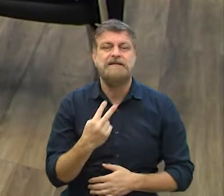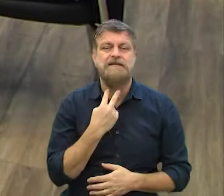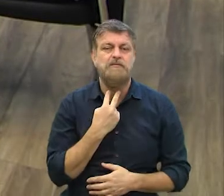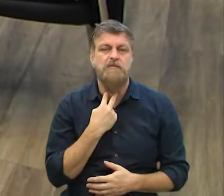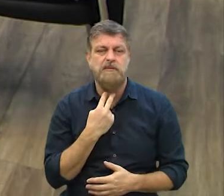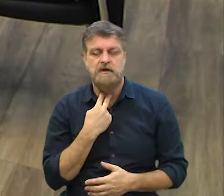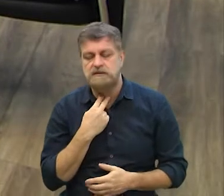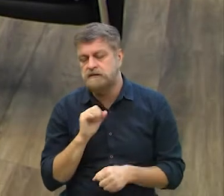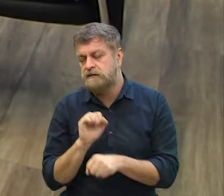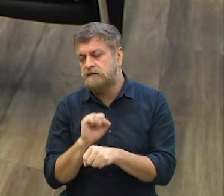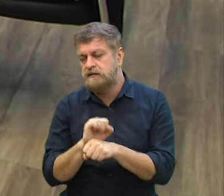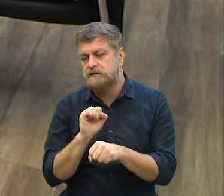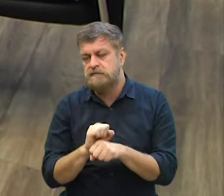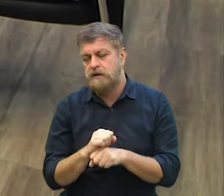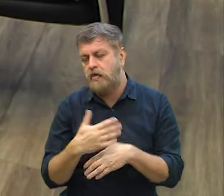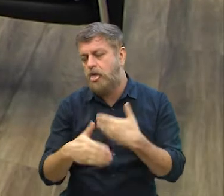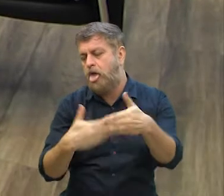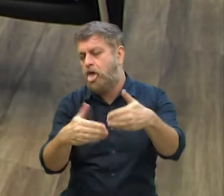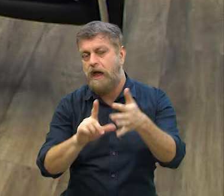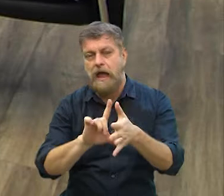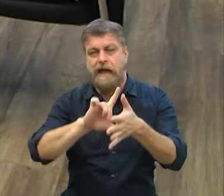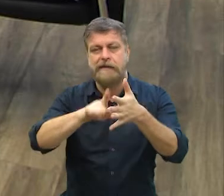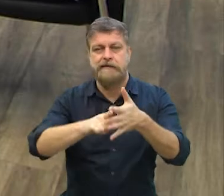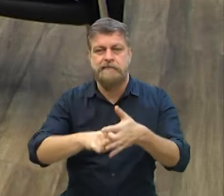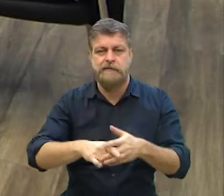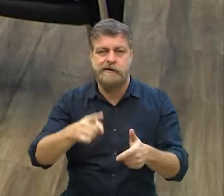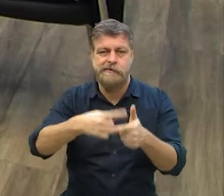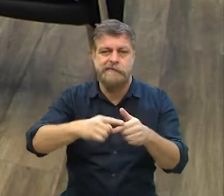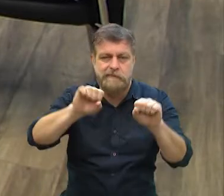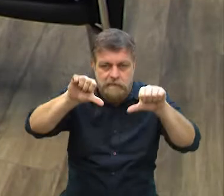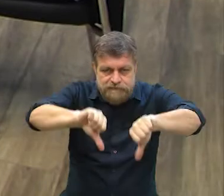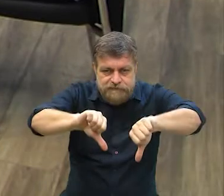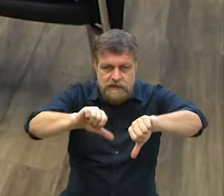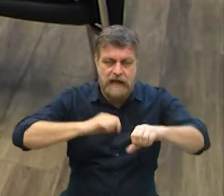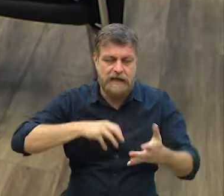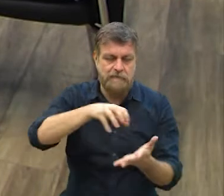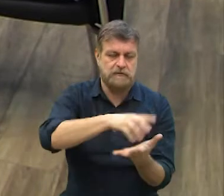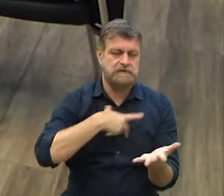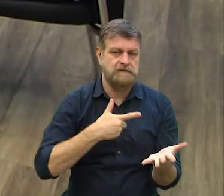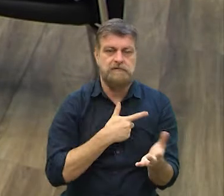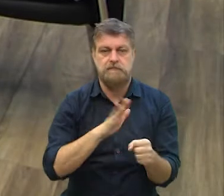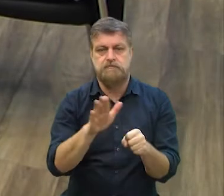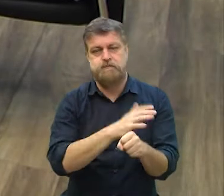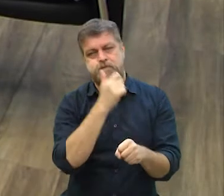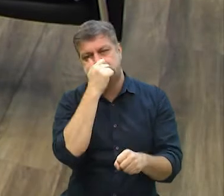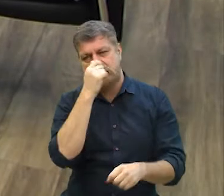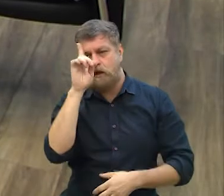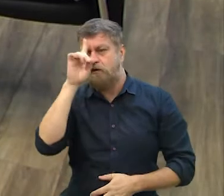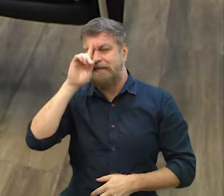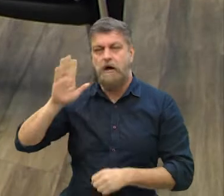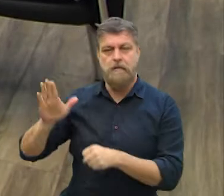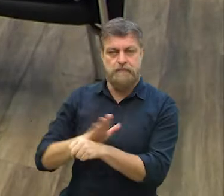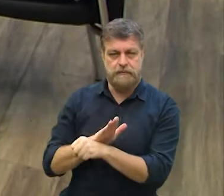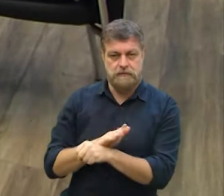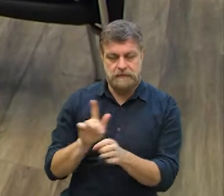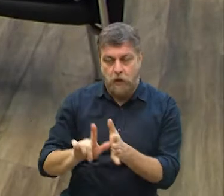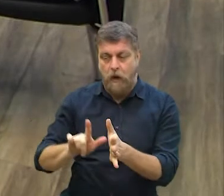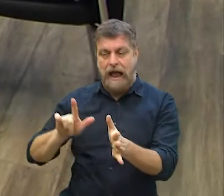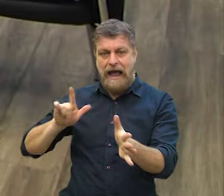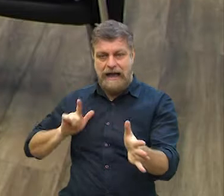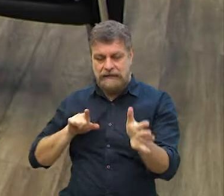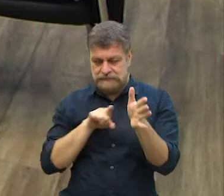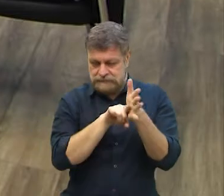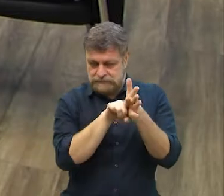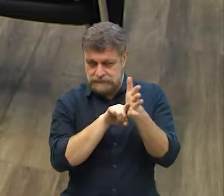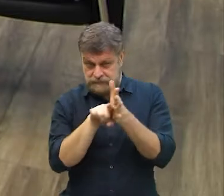deixar virar esta bola de neve para depois sobrecarregar posto de saúde, os hospitais, focar